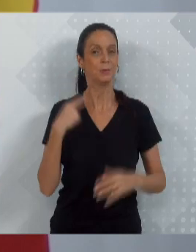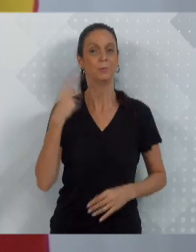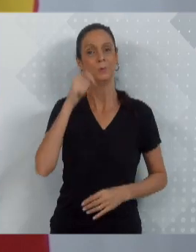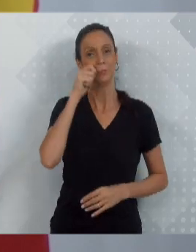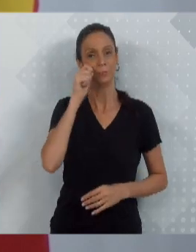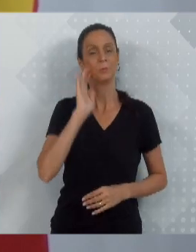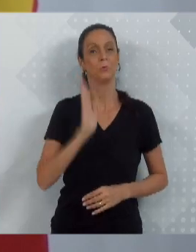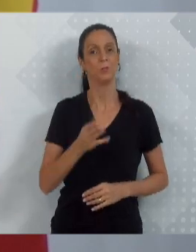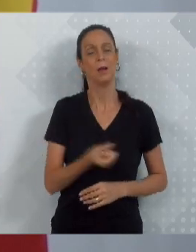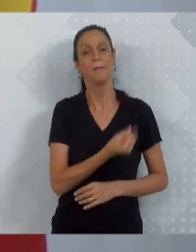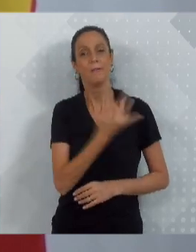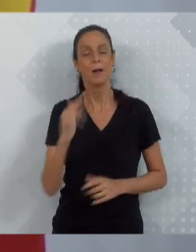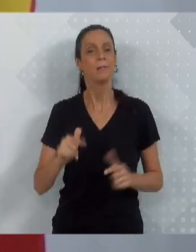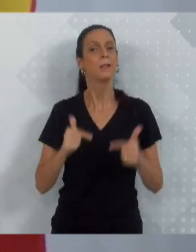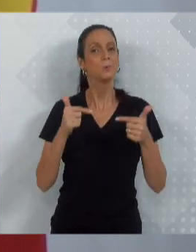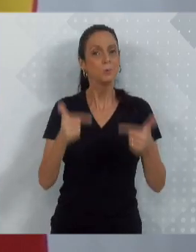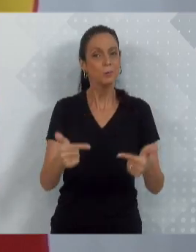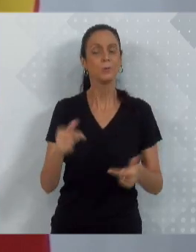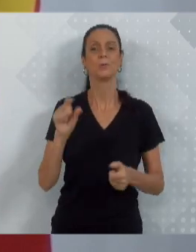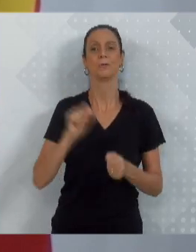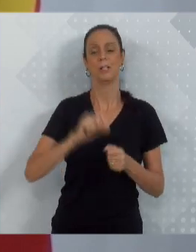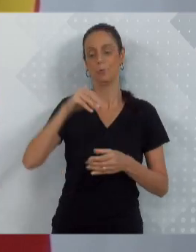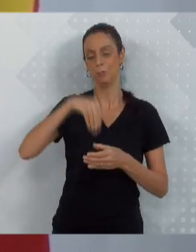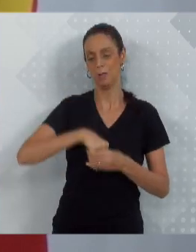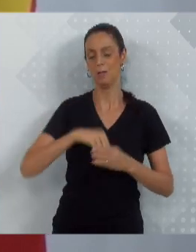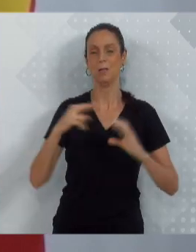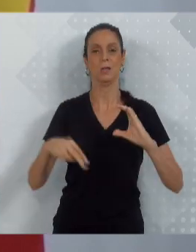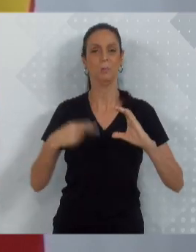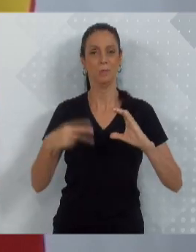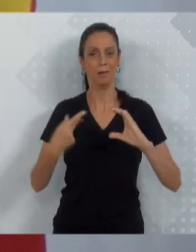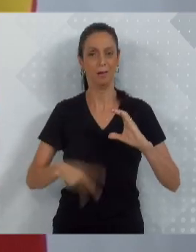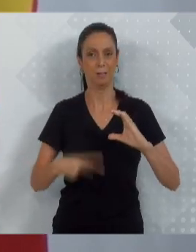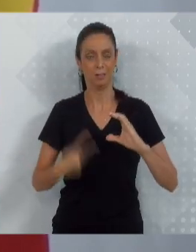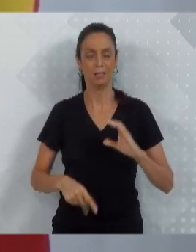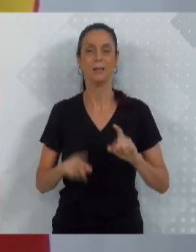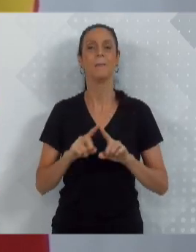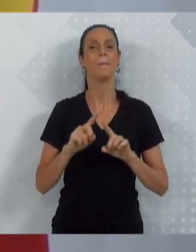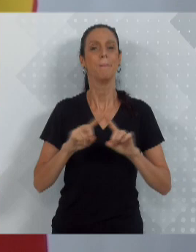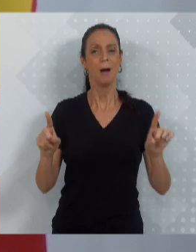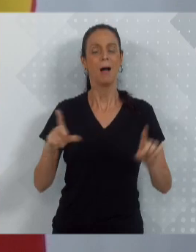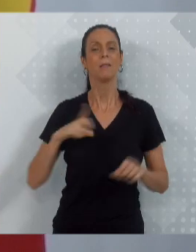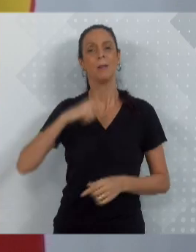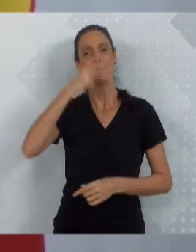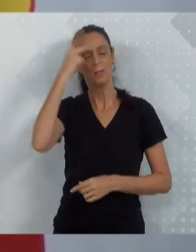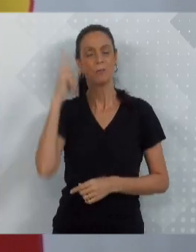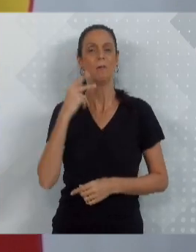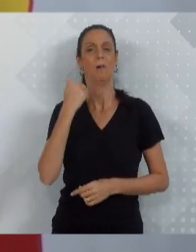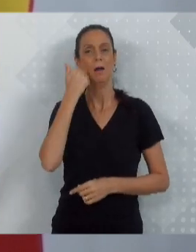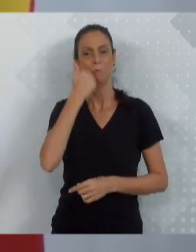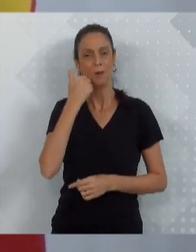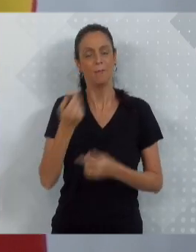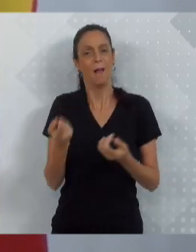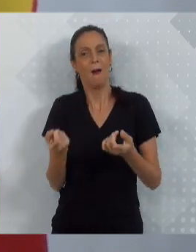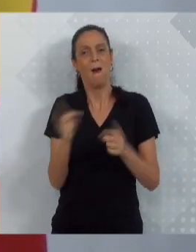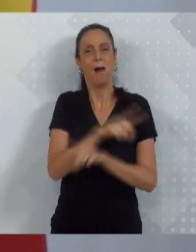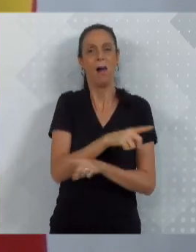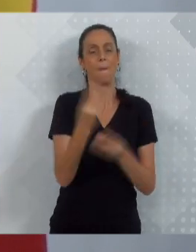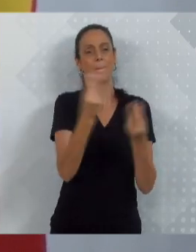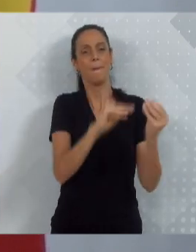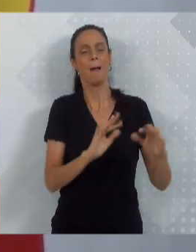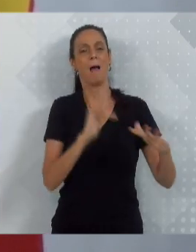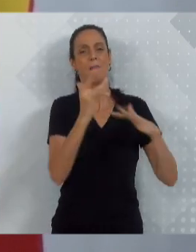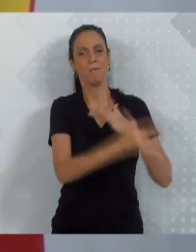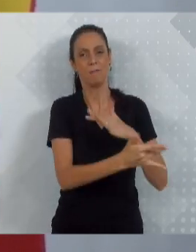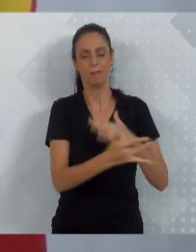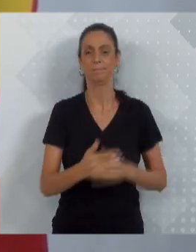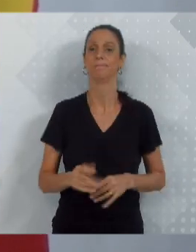foram tomadas aqui dentro, que muitas vezes são distorcidas em rede social, são colocadas de forma impopulares, mas que visaram aqui